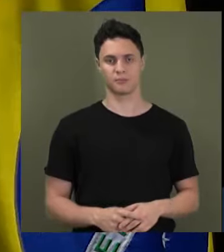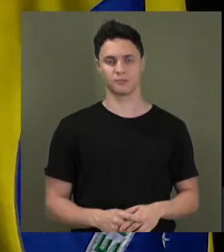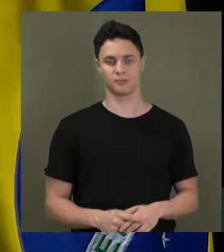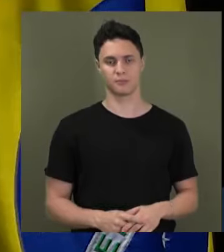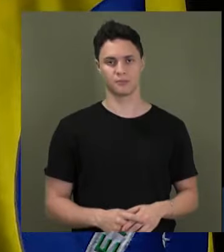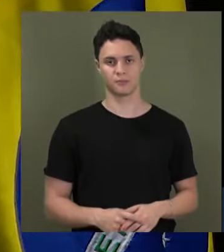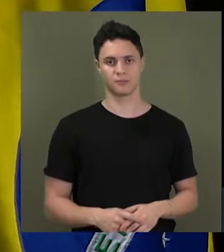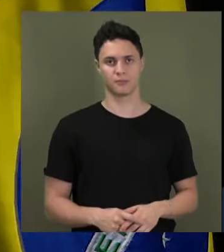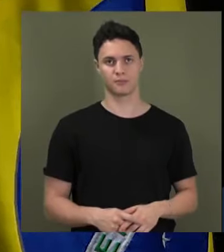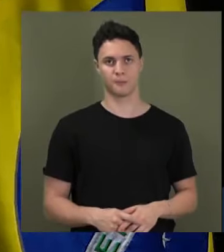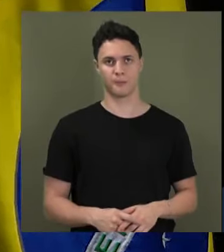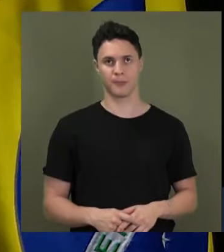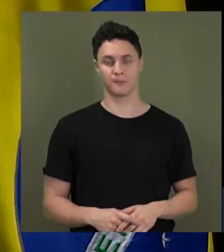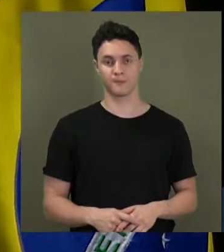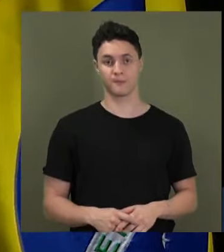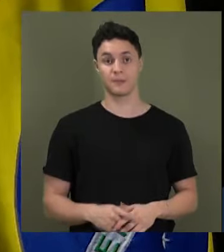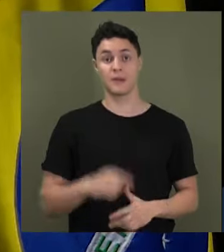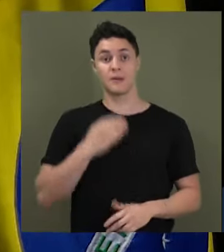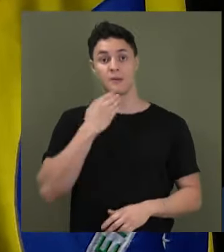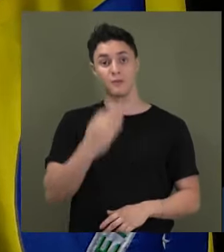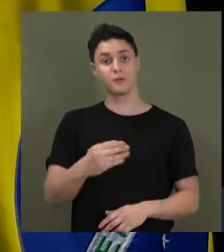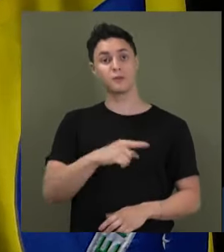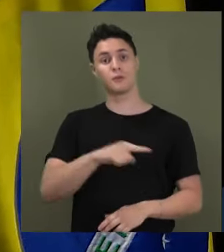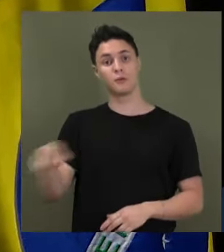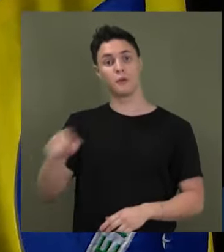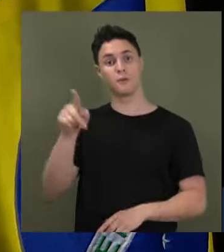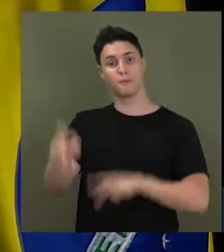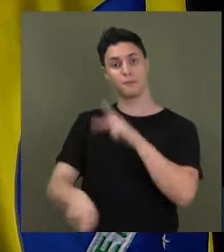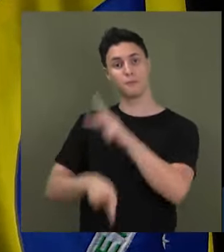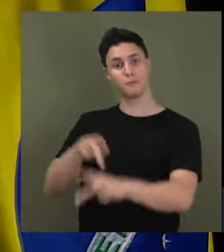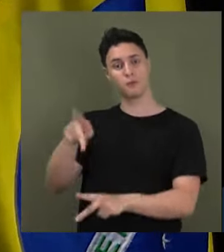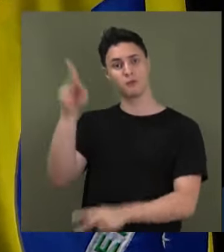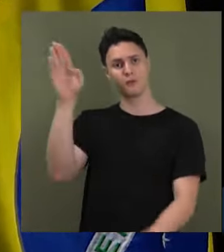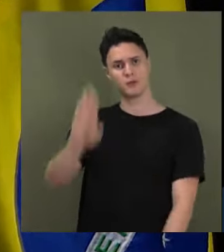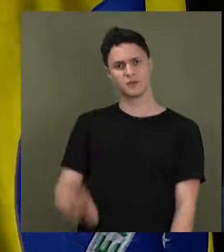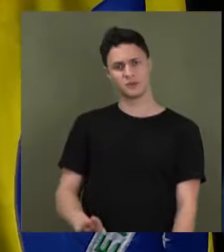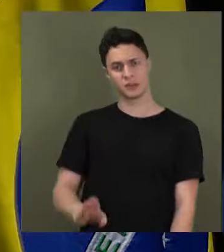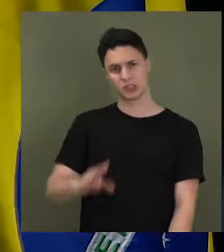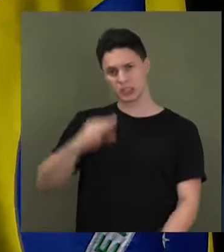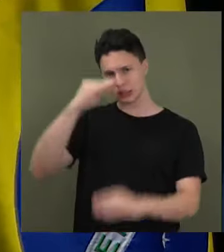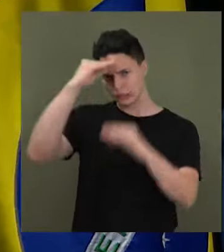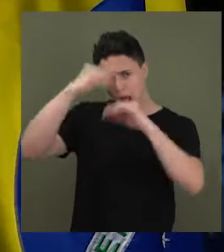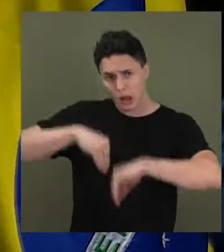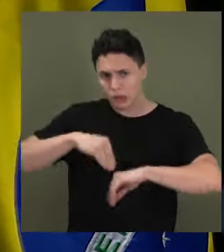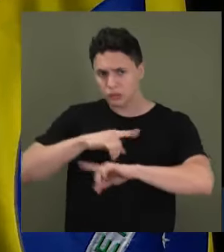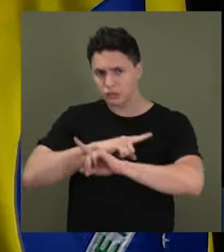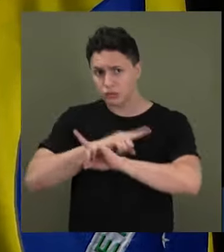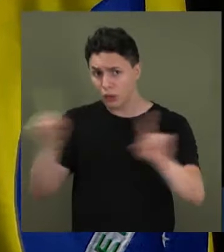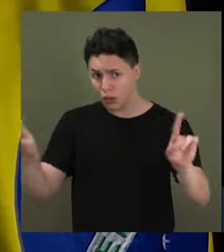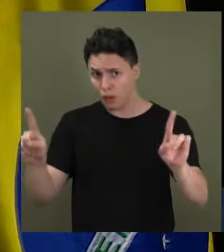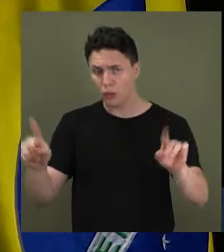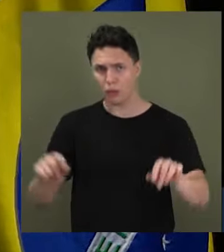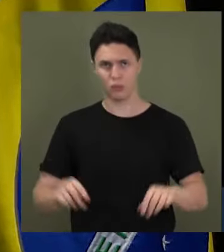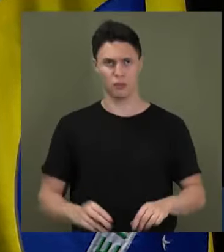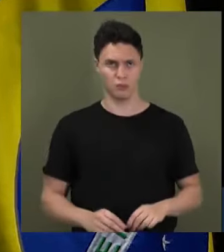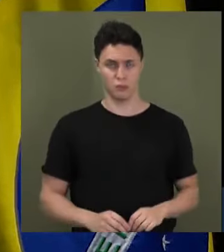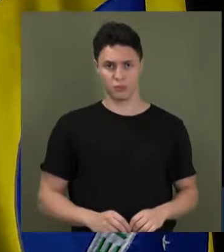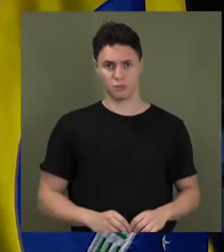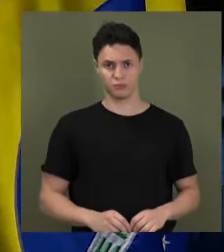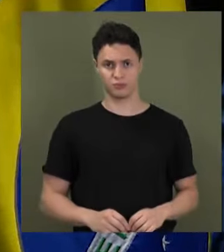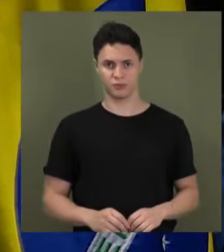eu peço ao povo brasileiro que não desista. Nós podemos até ser